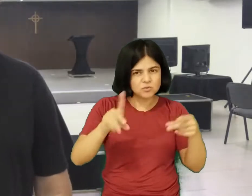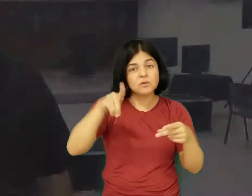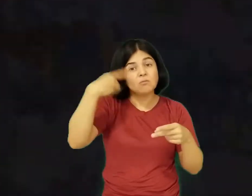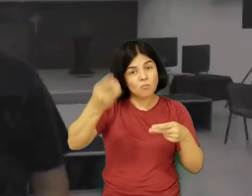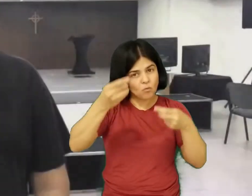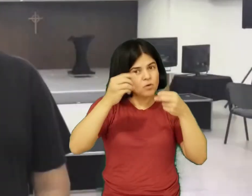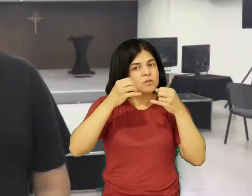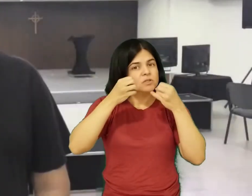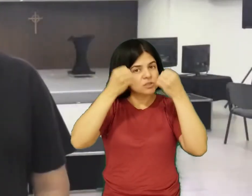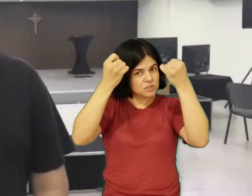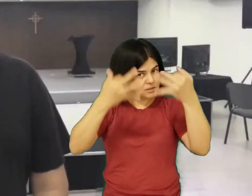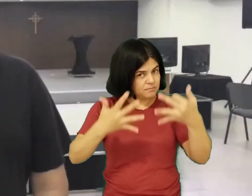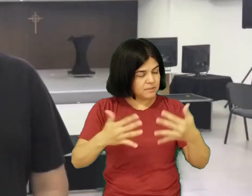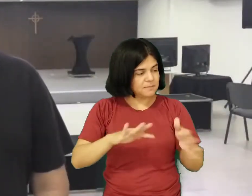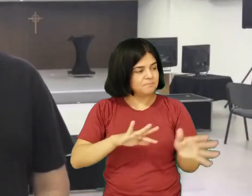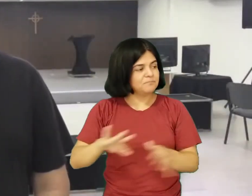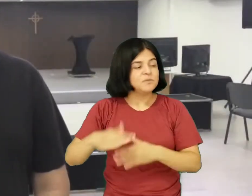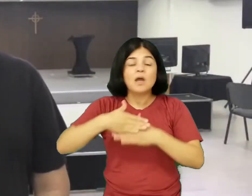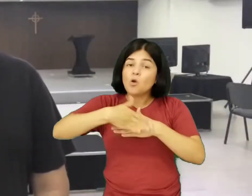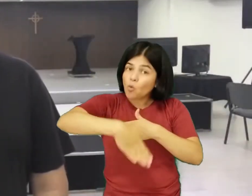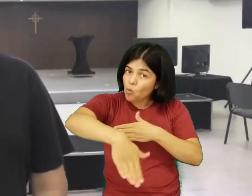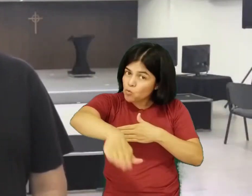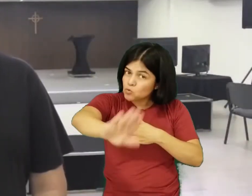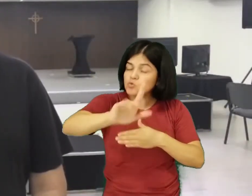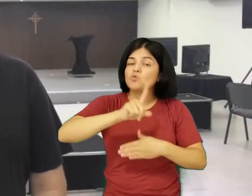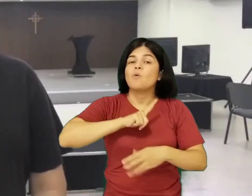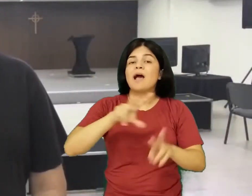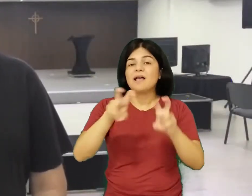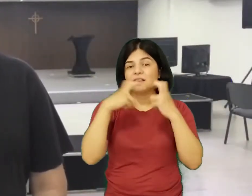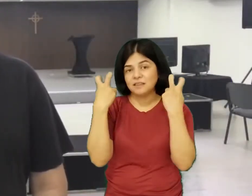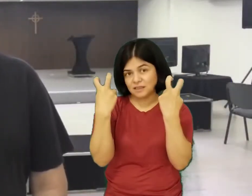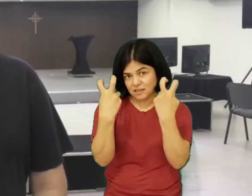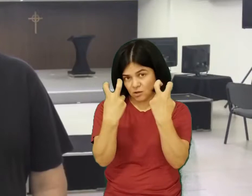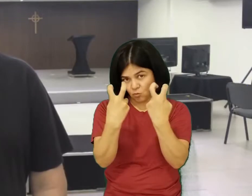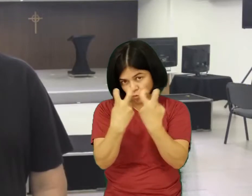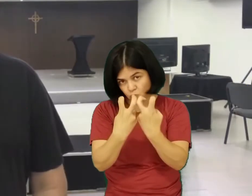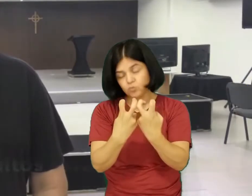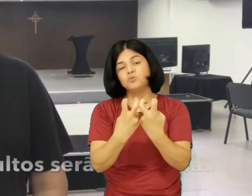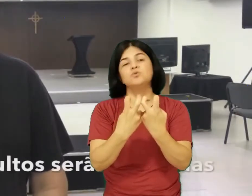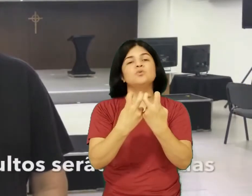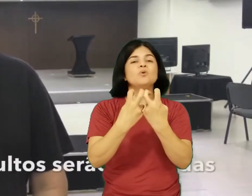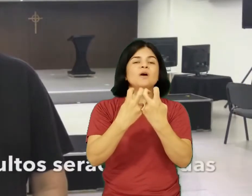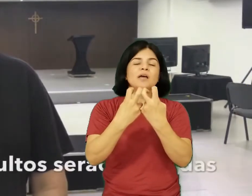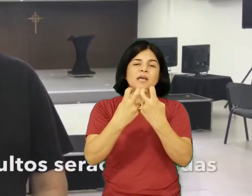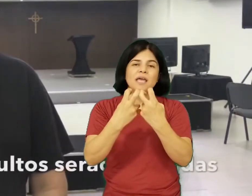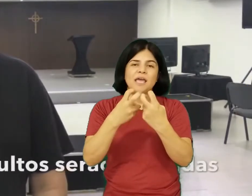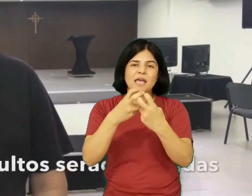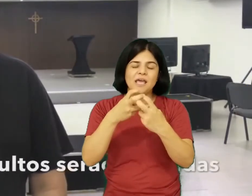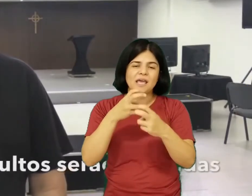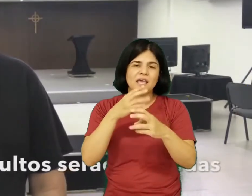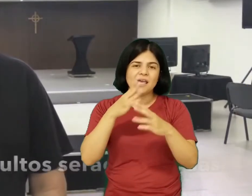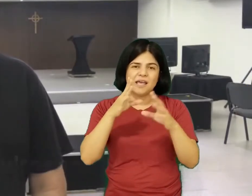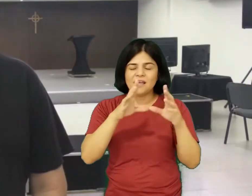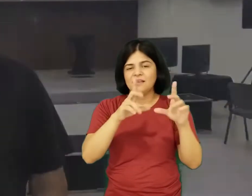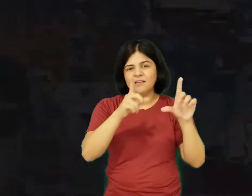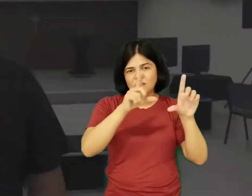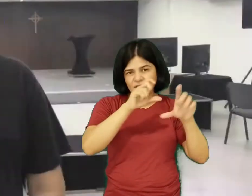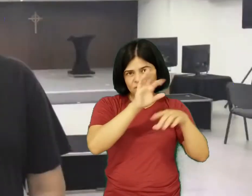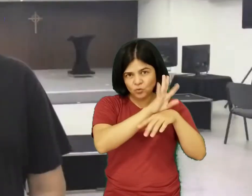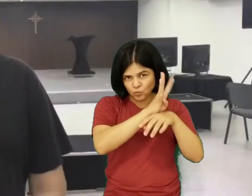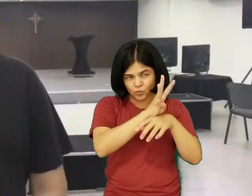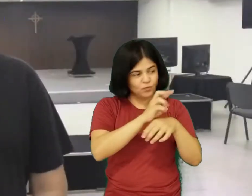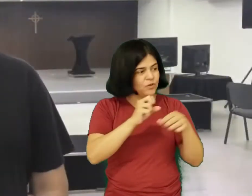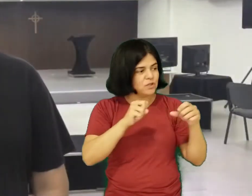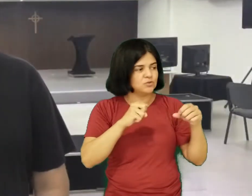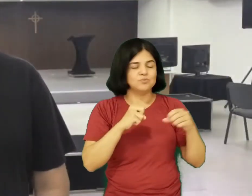vocês. Continuaremos com a transmissão dos cultos ao vivo, exatamente para que aquelas pessoas que não puderem